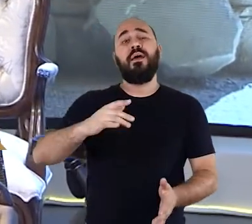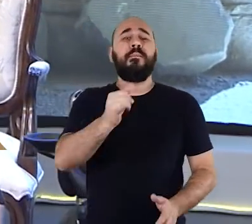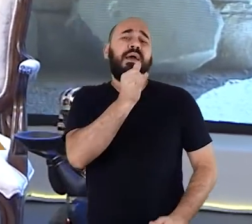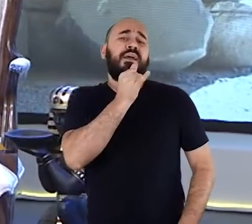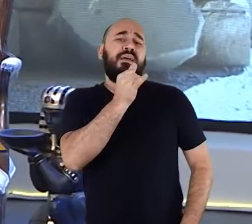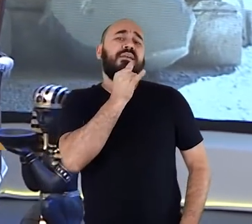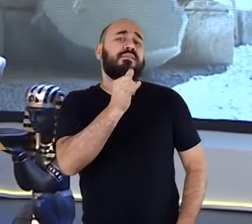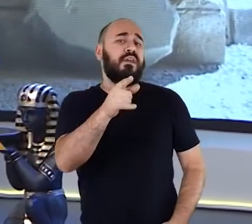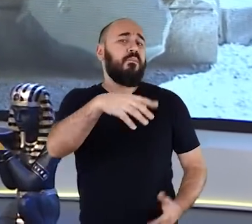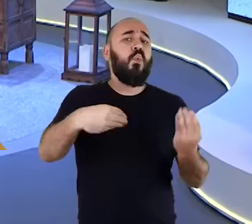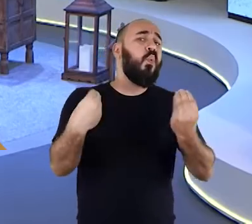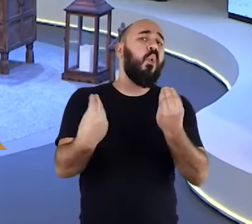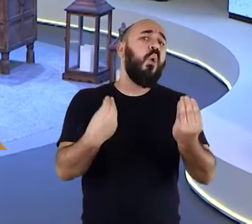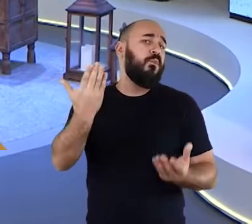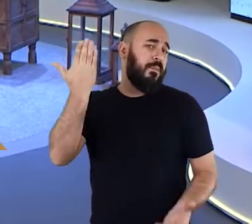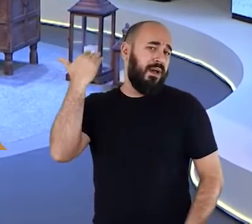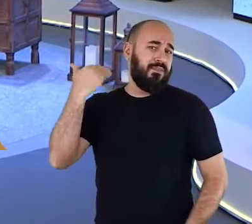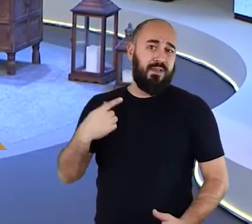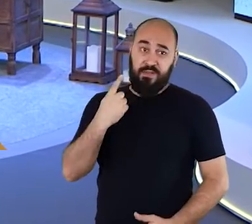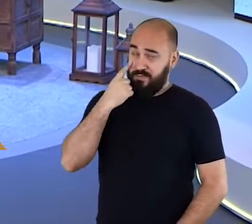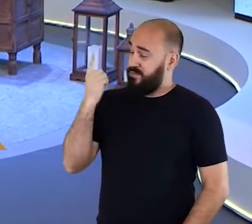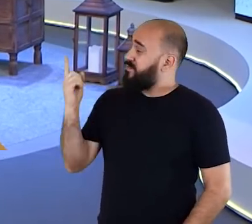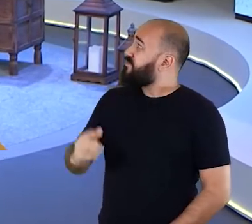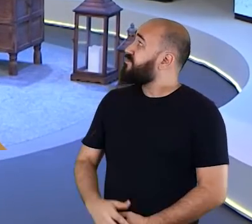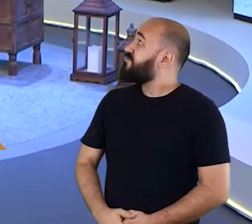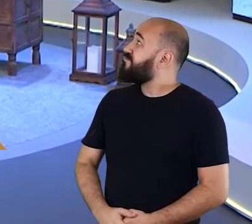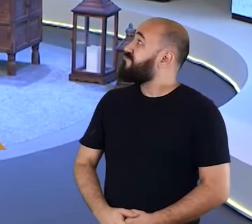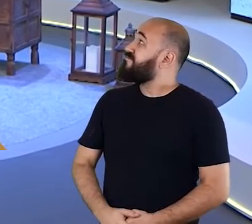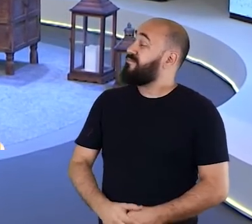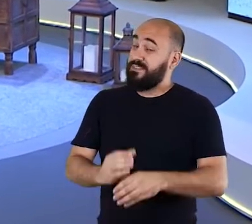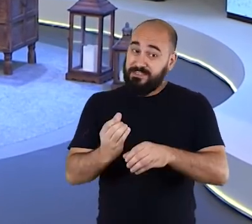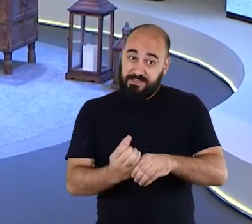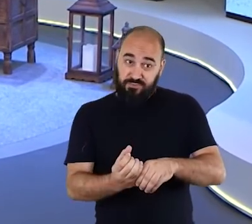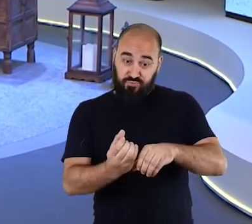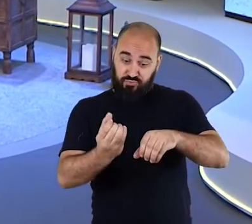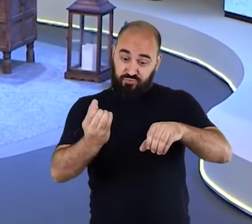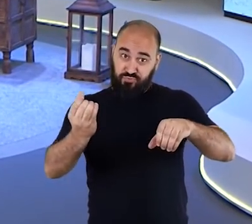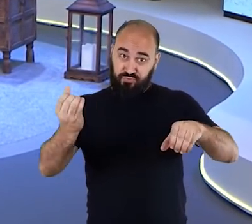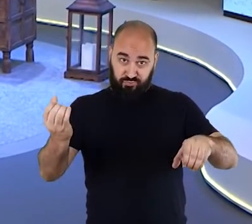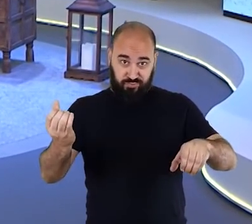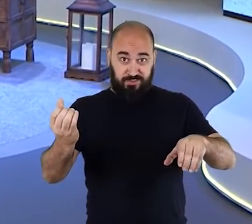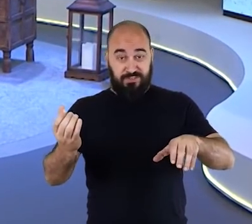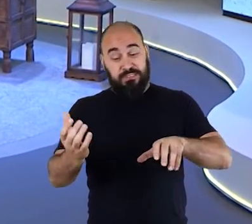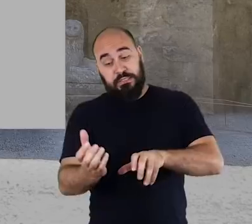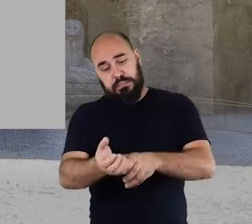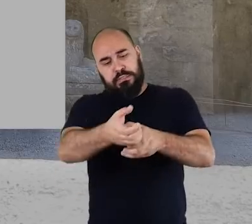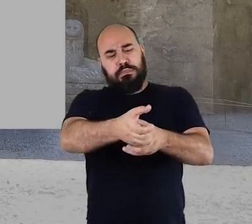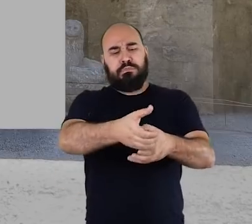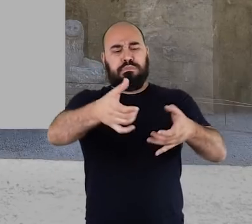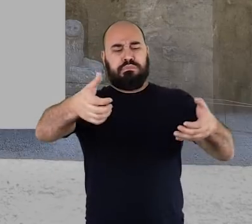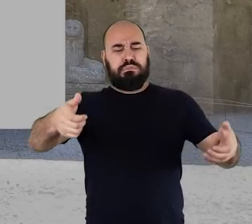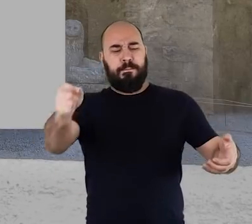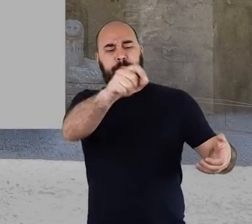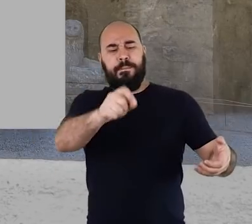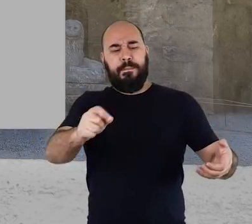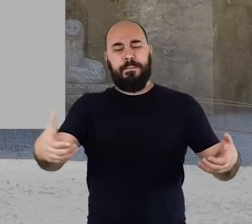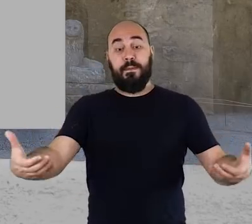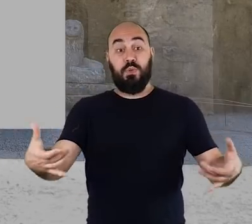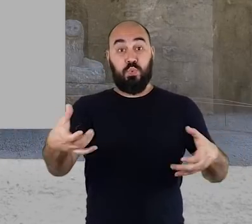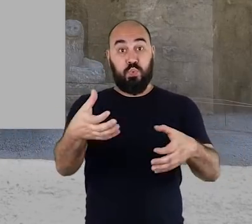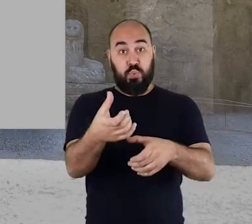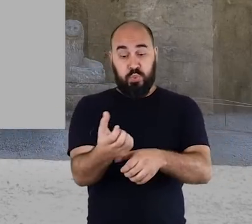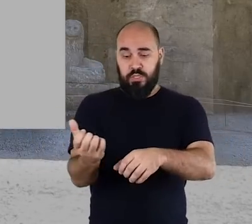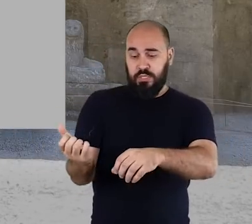tem a carta e ela era selada com selos. Às vezes a carta tinha um só selo, 2 ou até